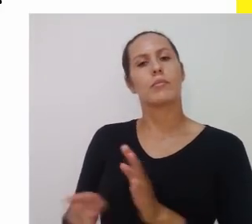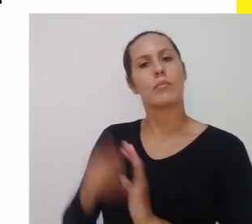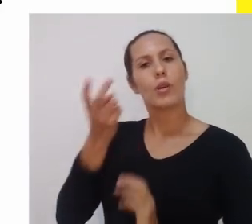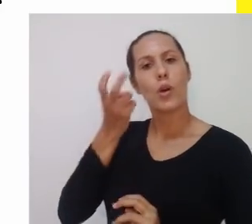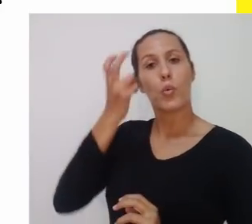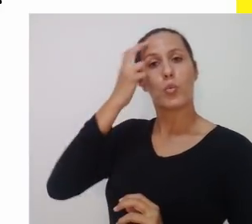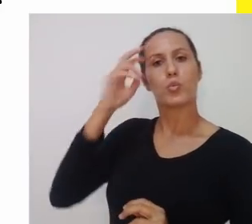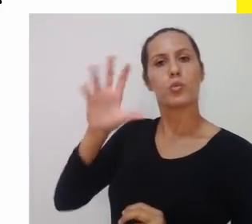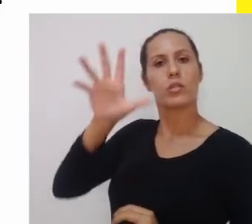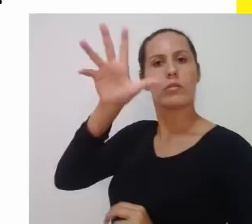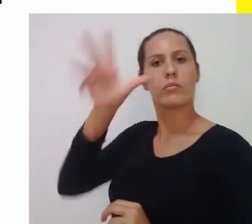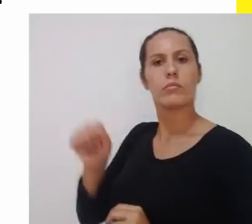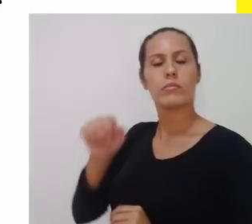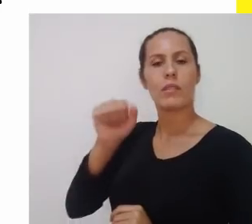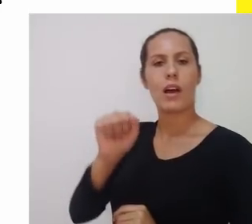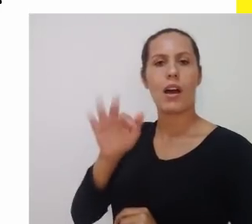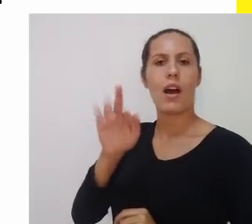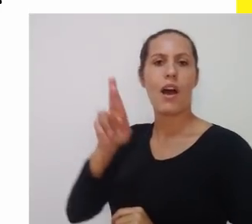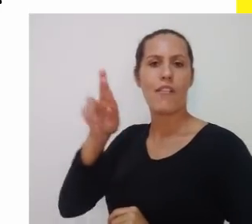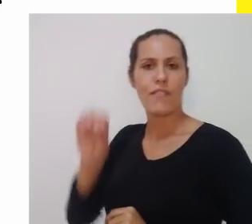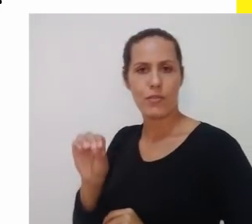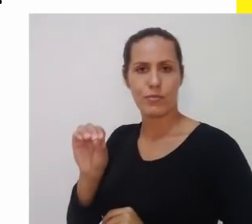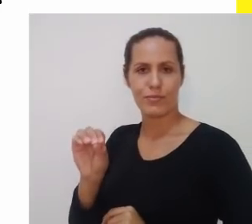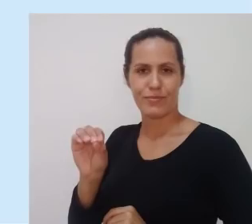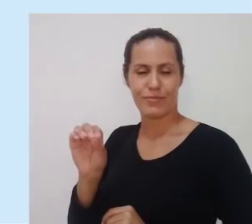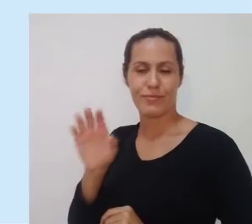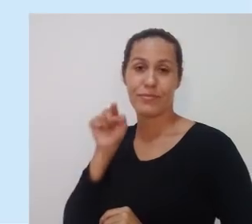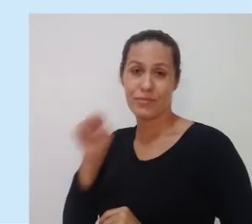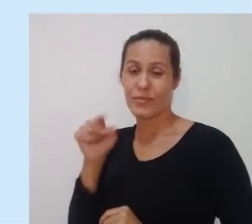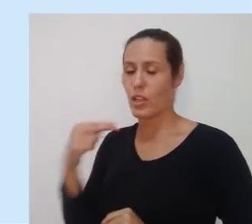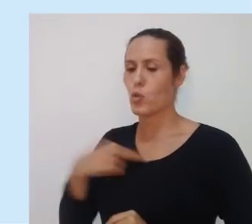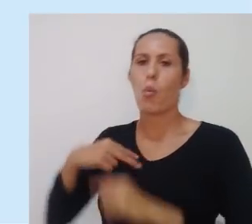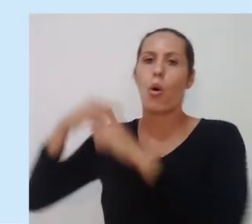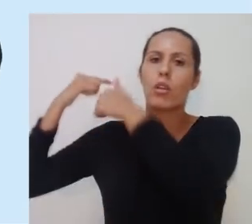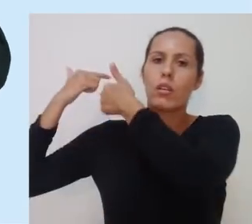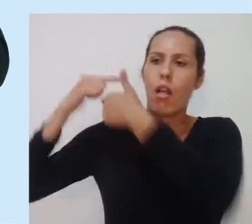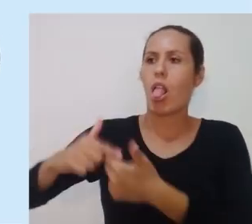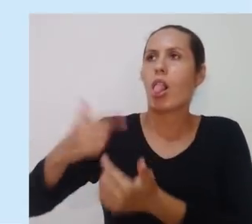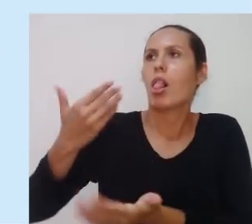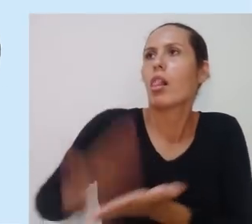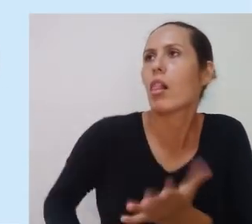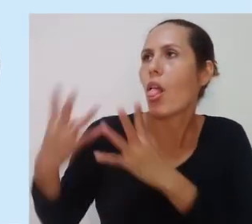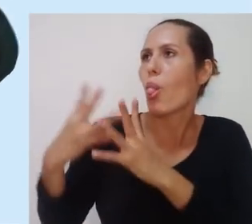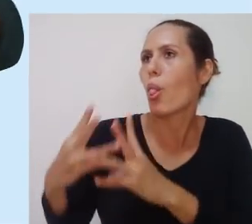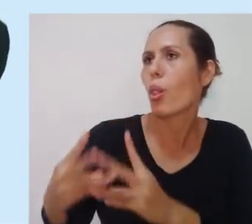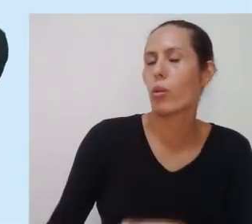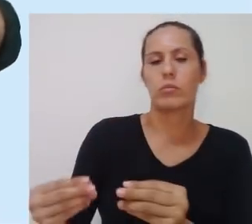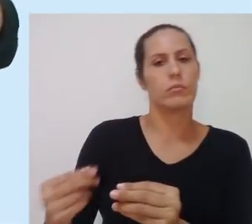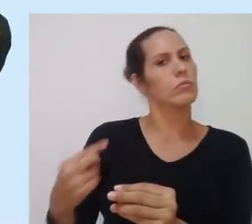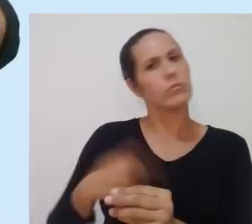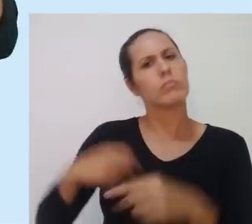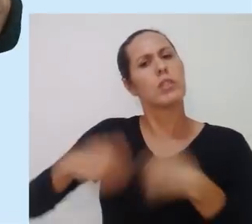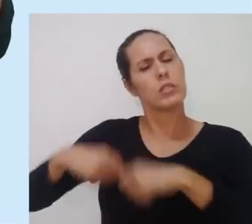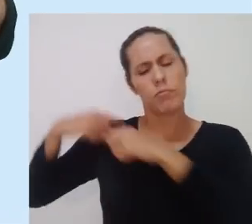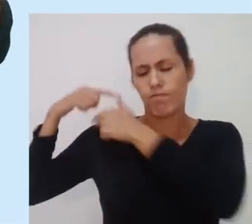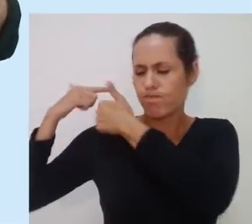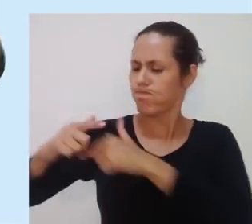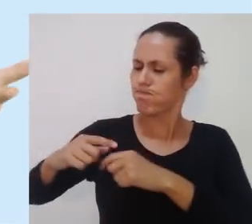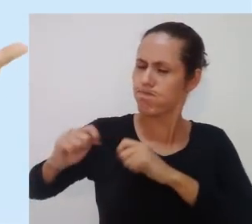resistência da cultura afro. É algo que não pode se perder. É uma tradição que tem que